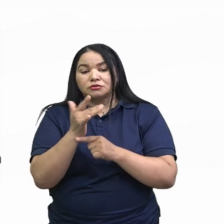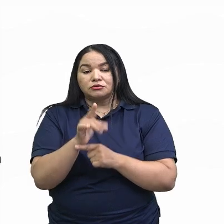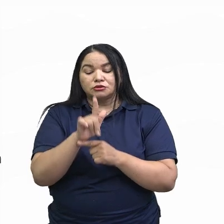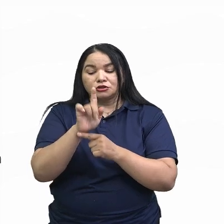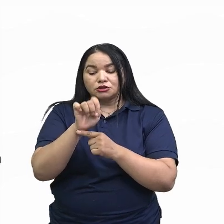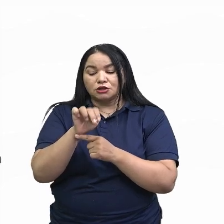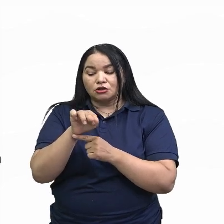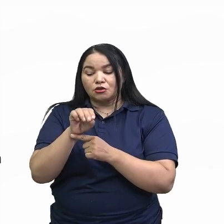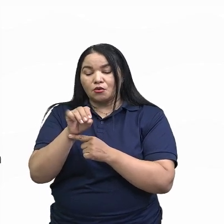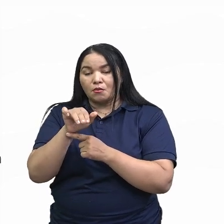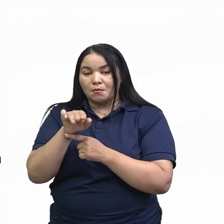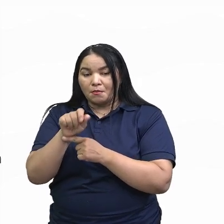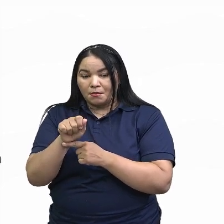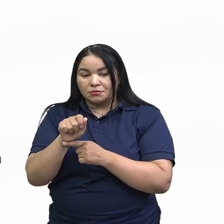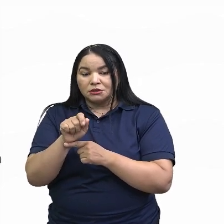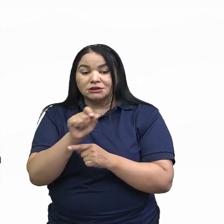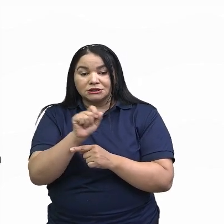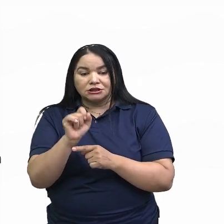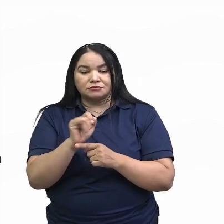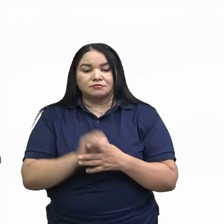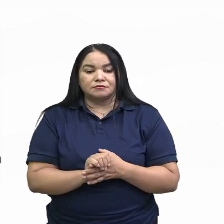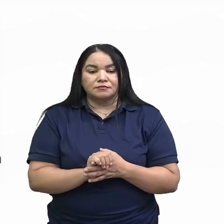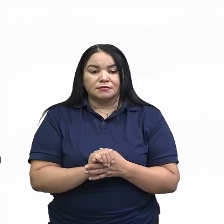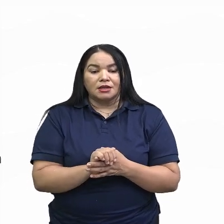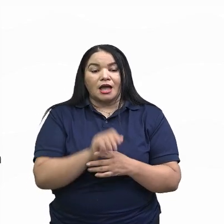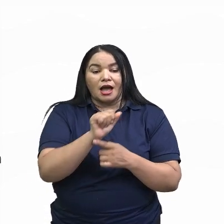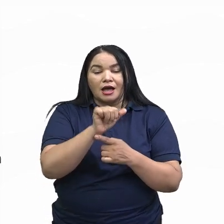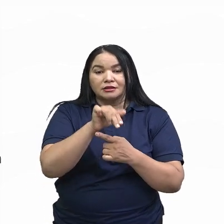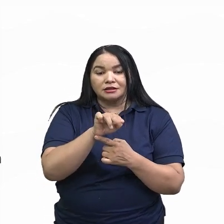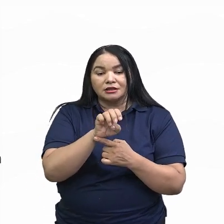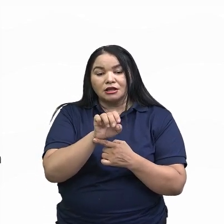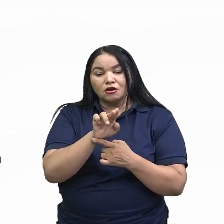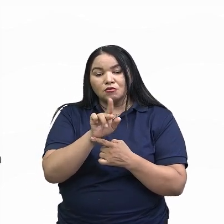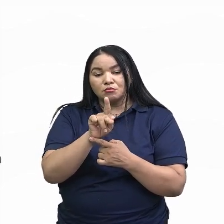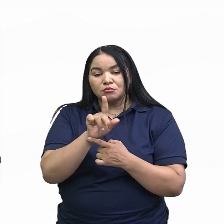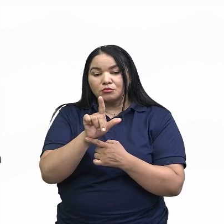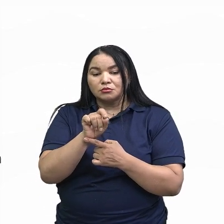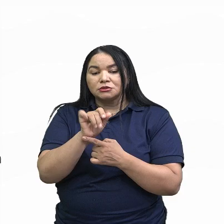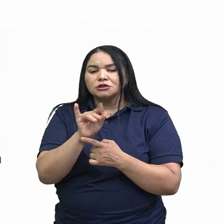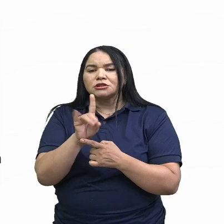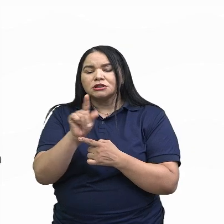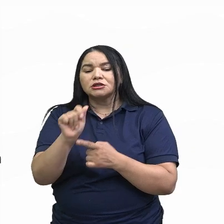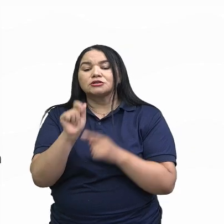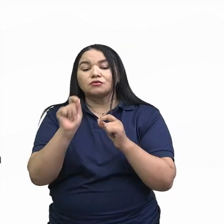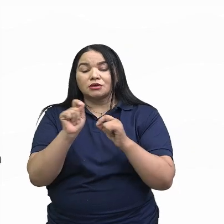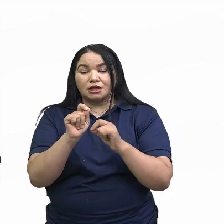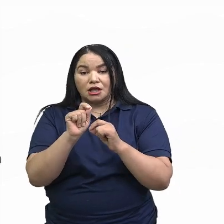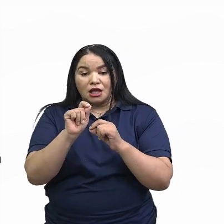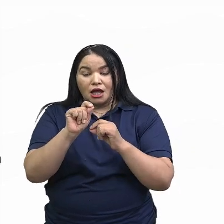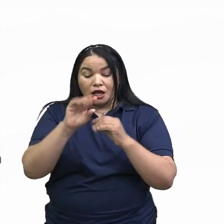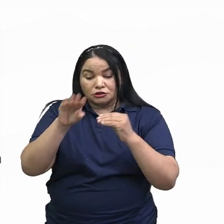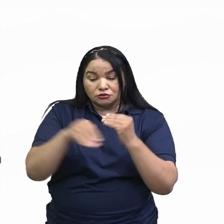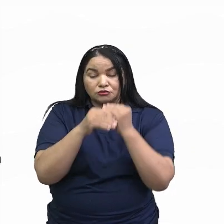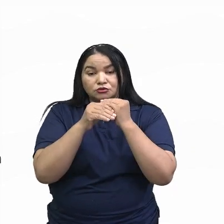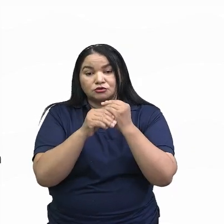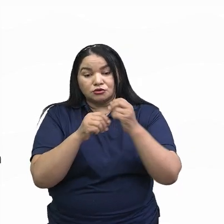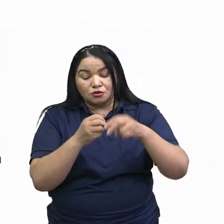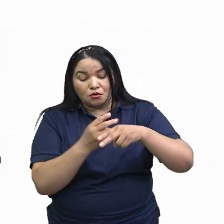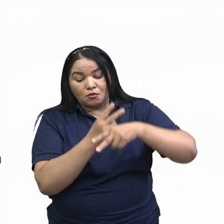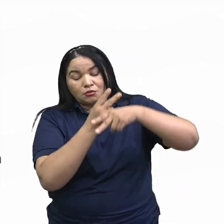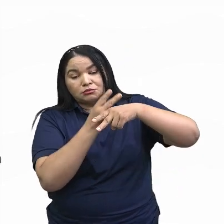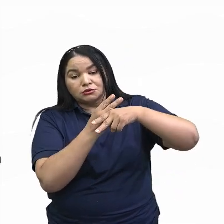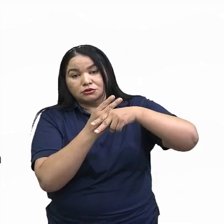de aneuploidias, eu falo de causar o surgimento ou o aparecimento de cromossomos em um